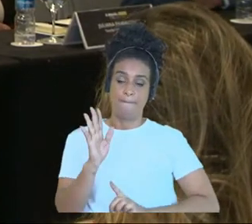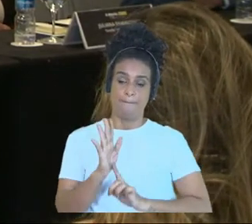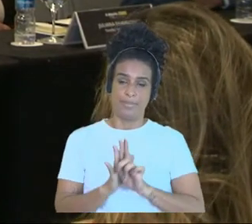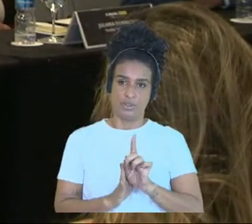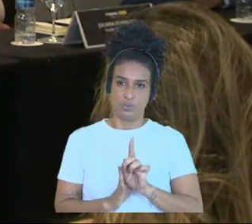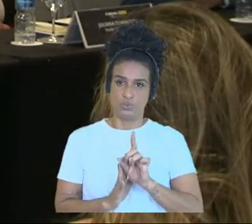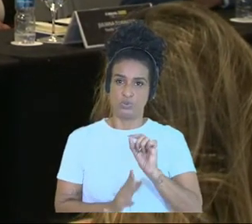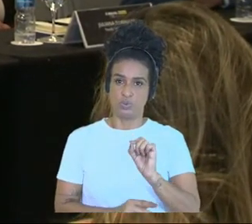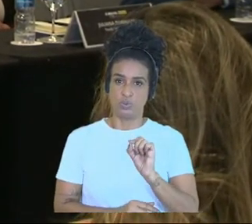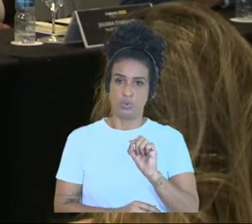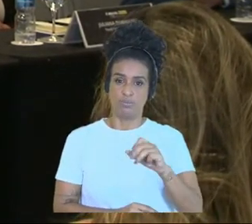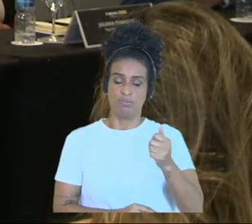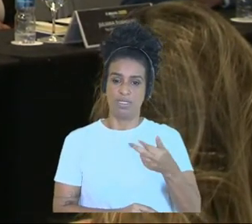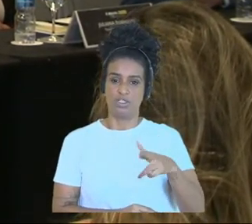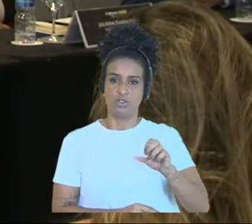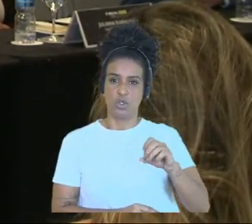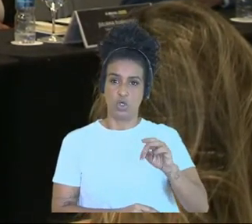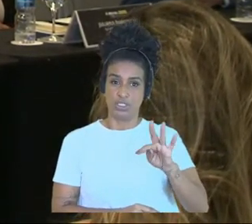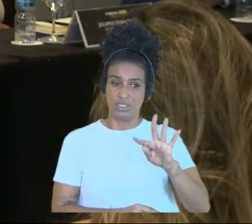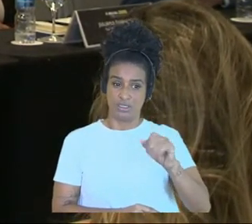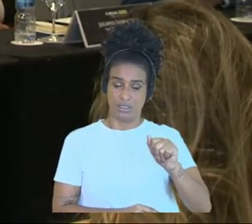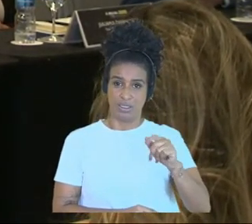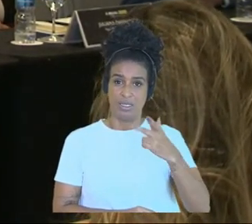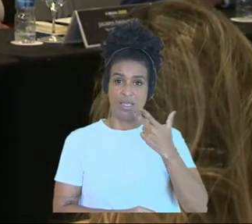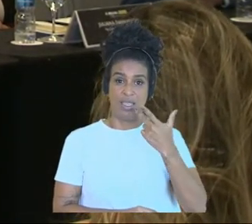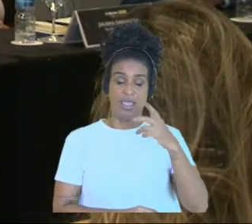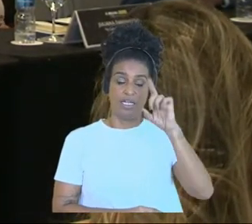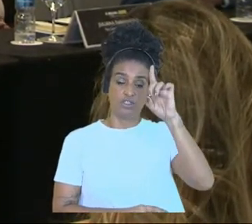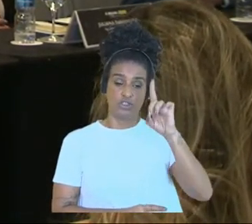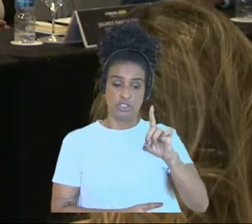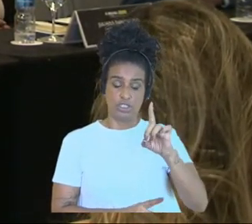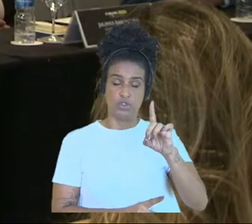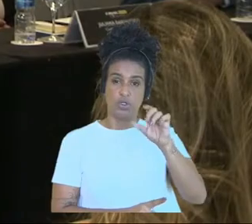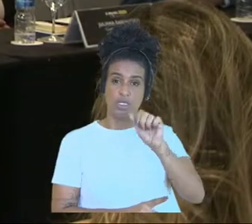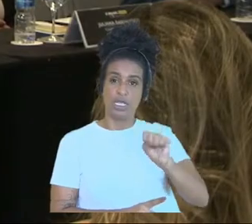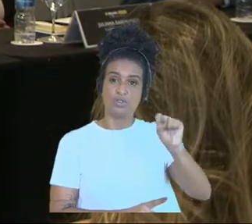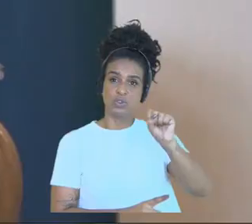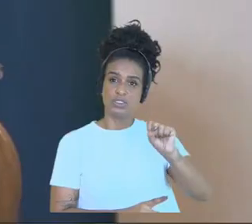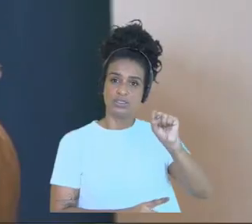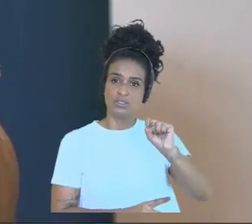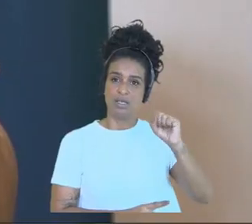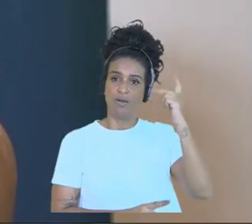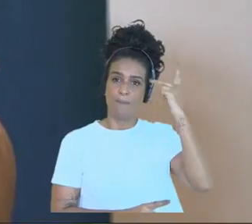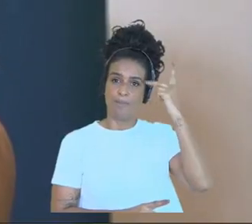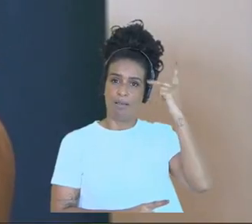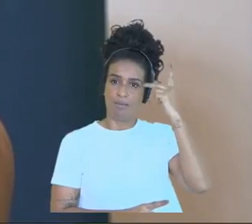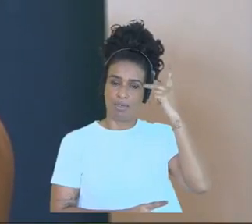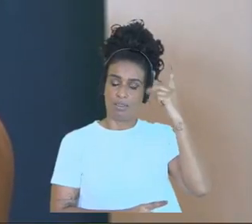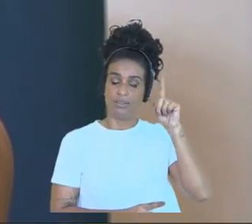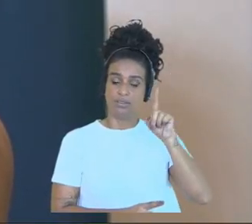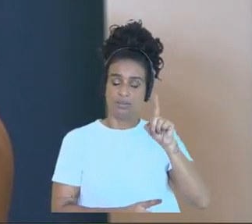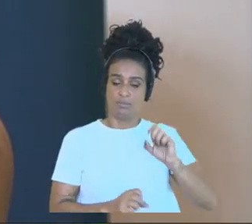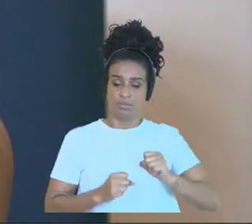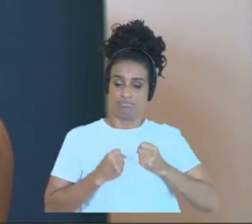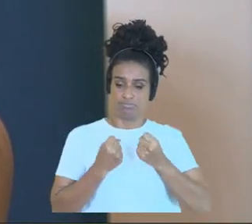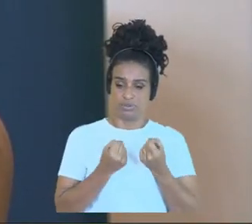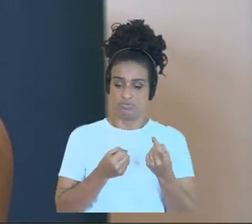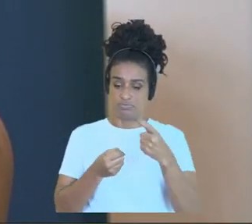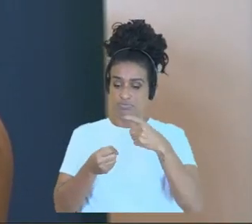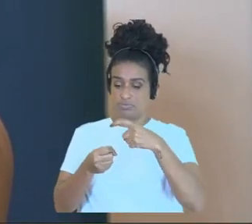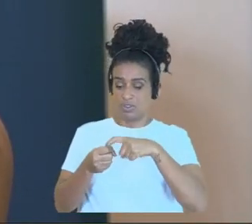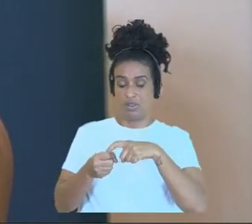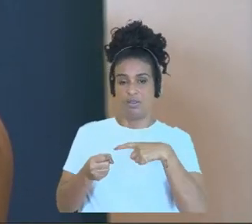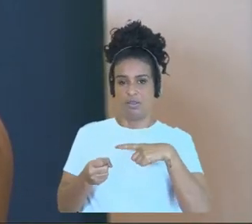Marilene Mariottoni é diretora da Associação Paulista de Municípios, lá em São Paulo, e é uma entusiasta do